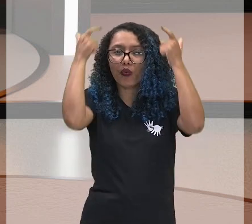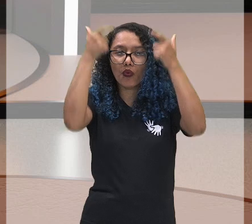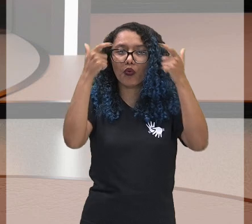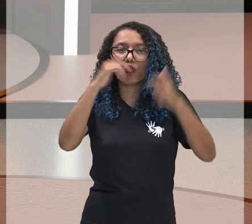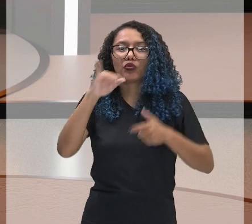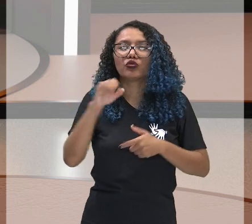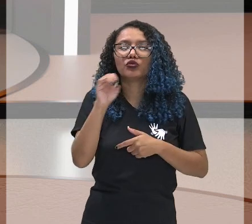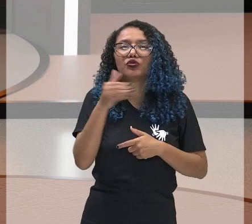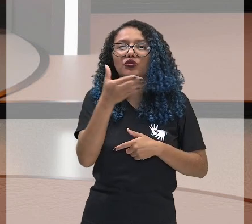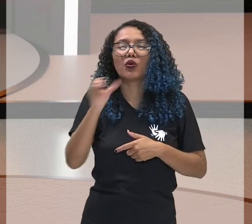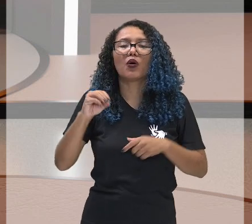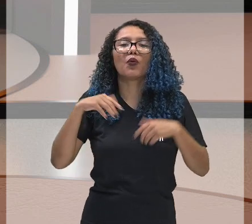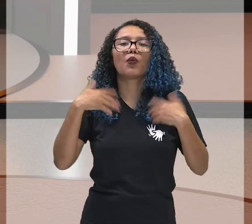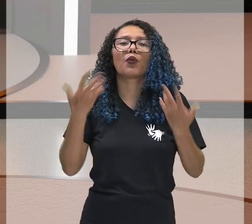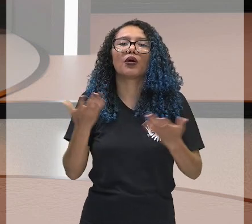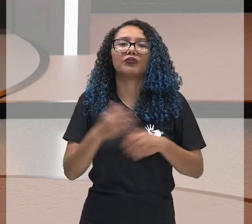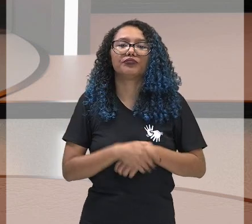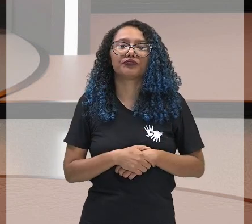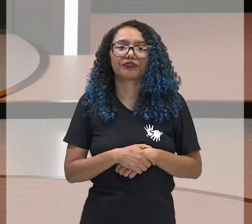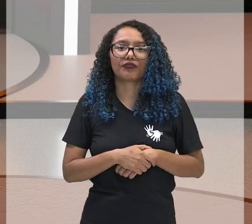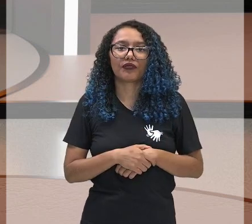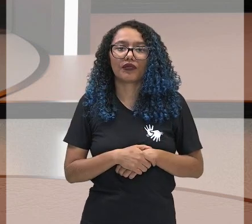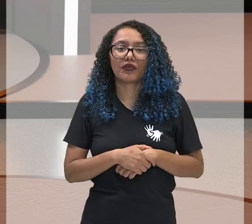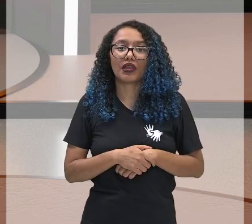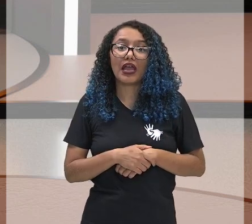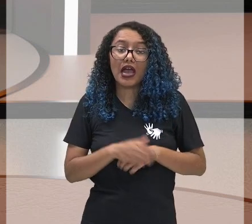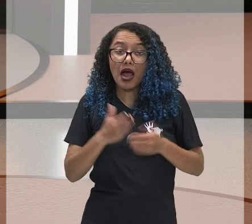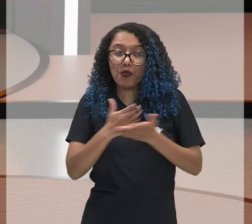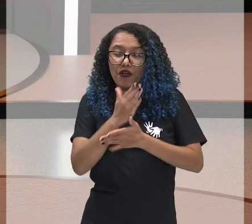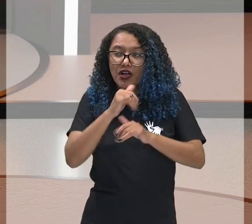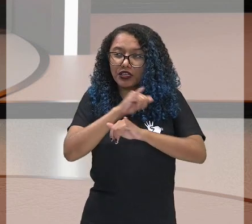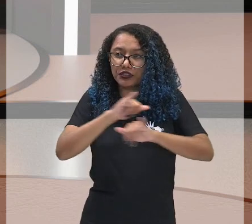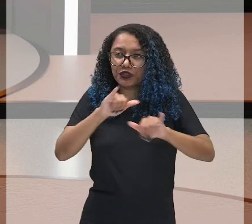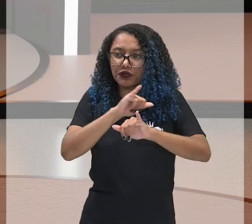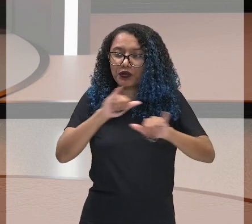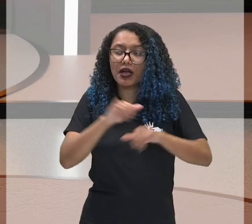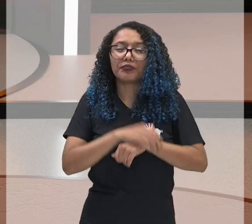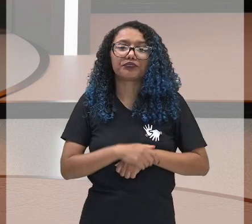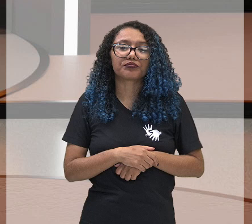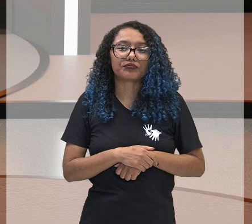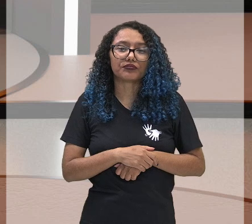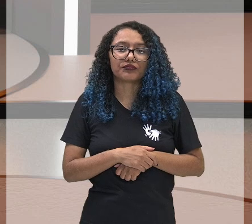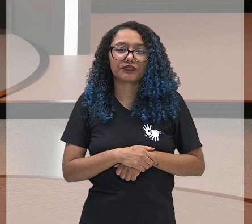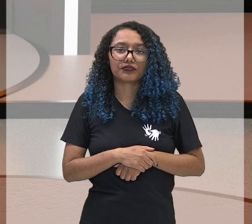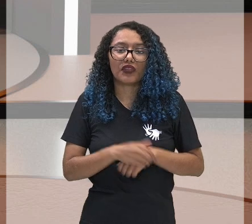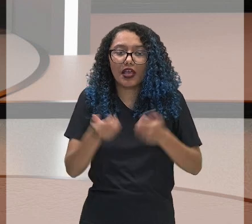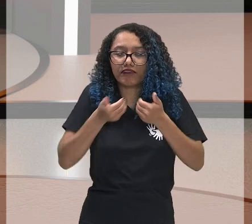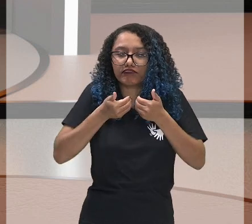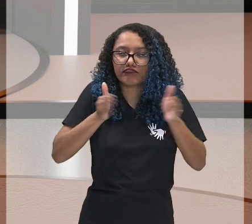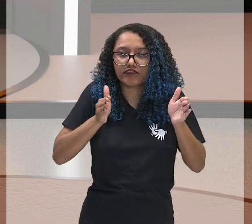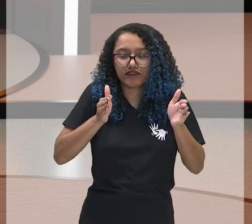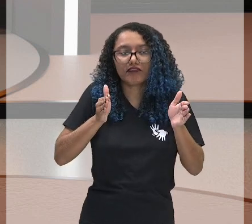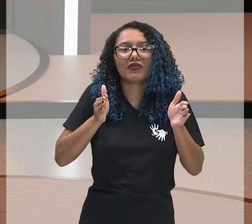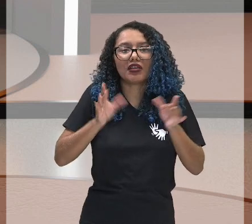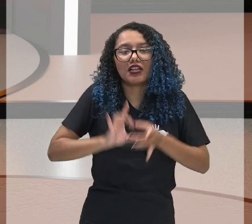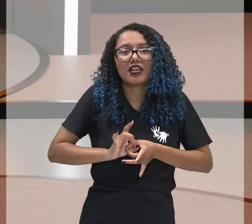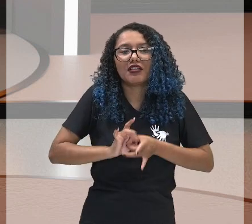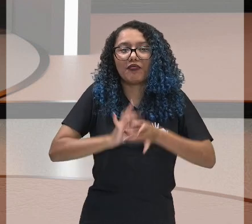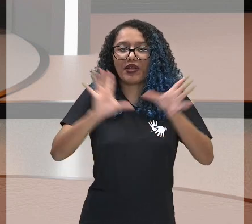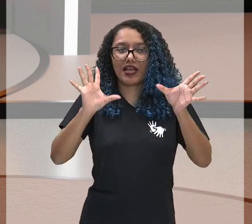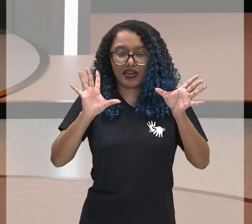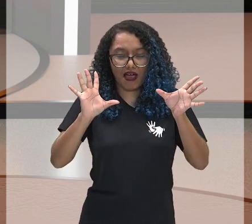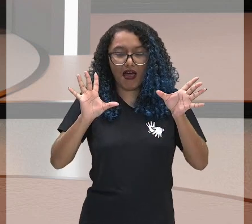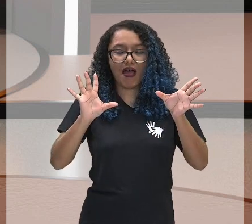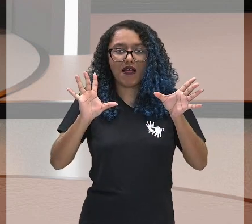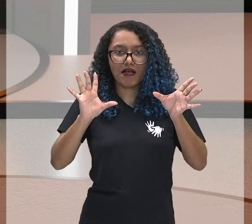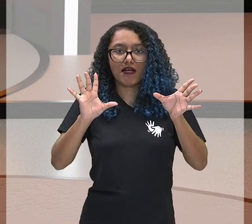a abertura dos portos às nações amigas de Portugal e, evidentemente, da Inglaterra. O que essa